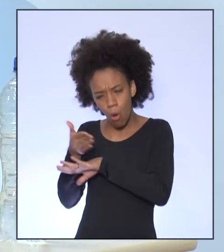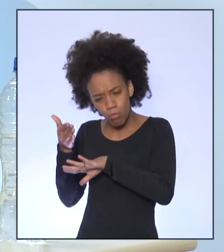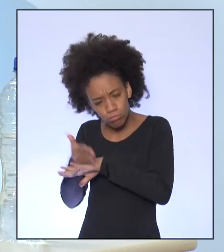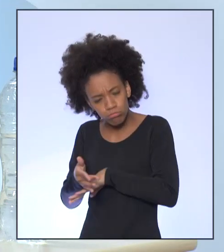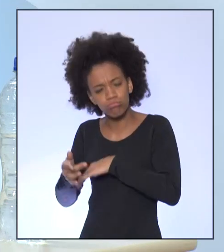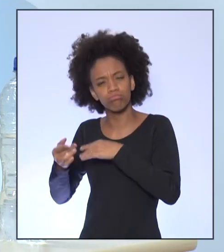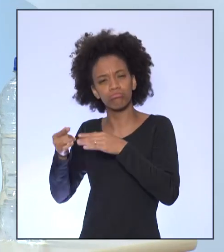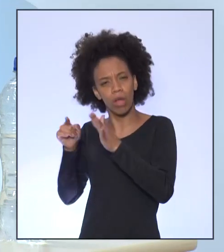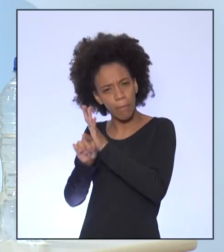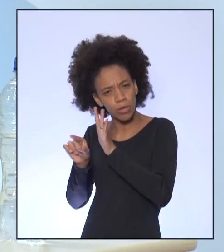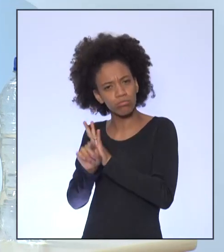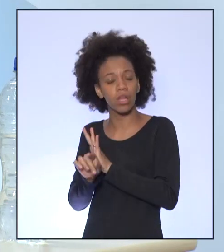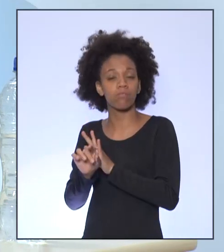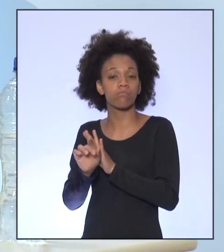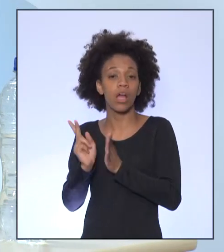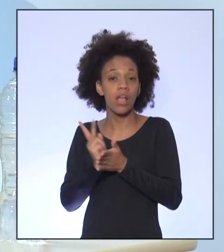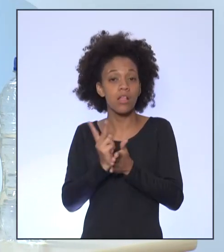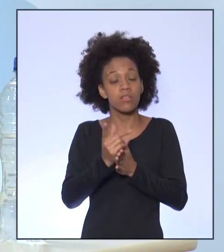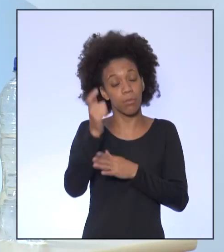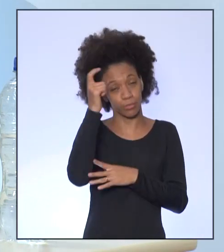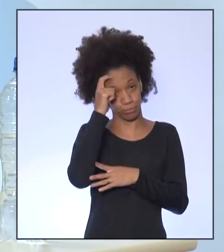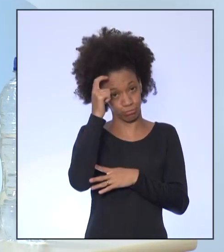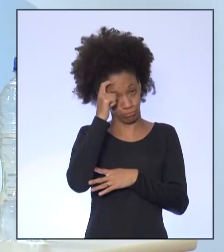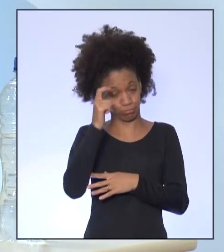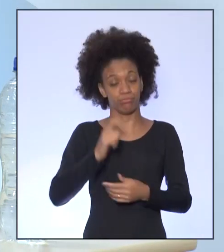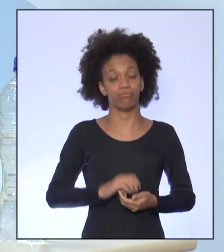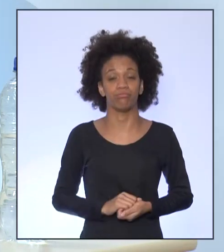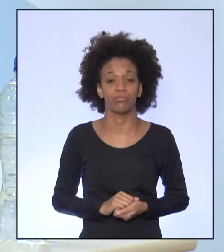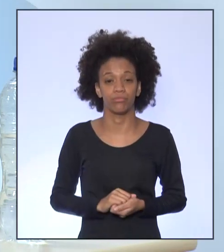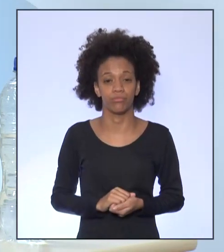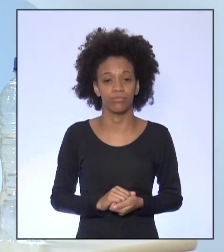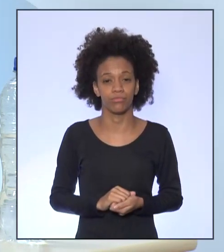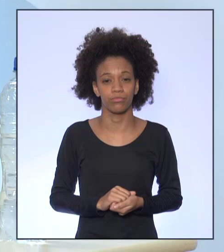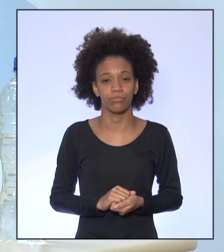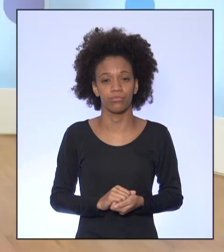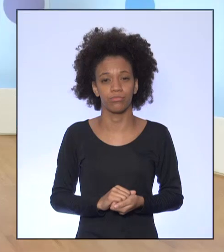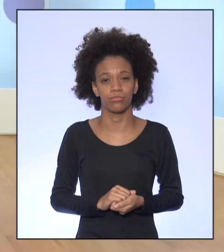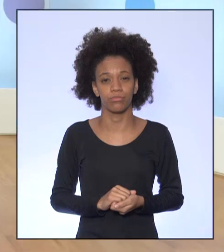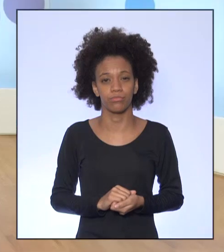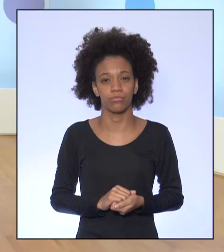participando, sempre de forma consciente.